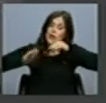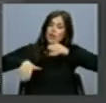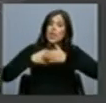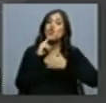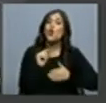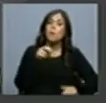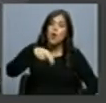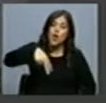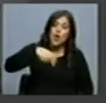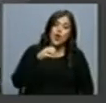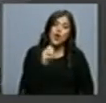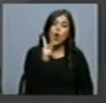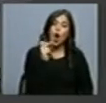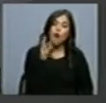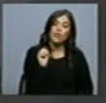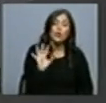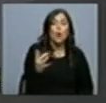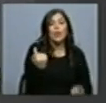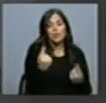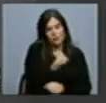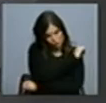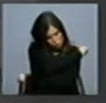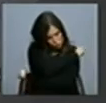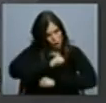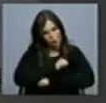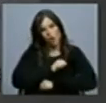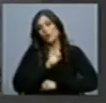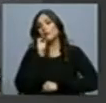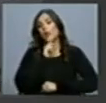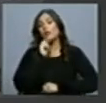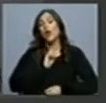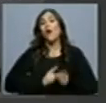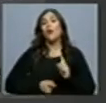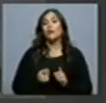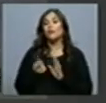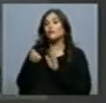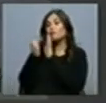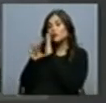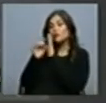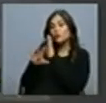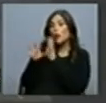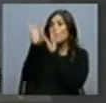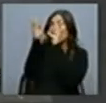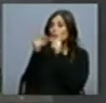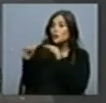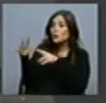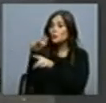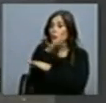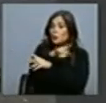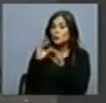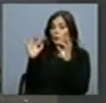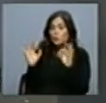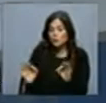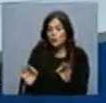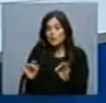de novas. E quando há essas explosões, nós podemos ter também ejeção de material, poeira. Olha, foi precisamente isso que